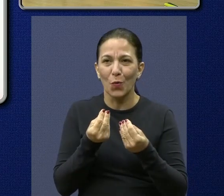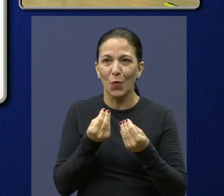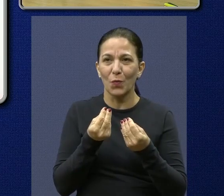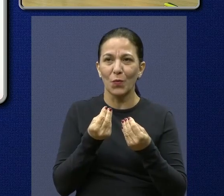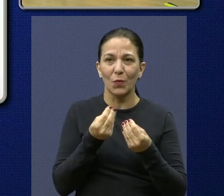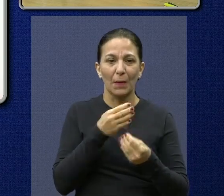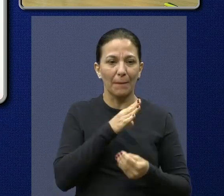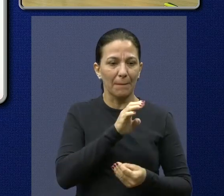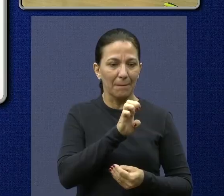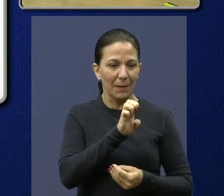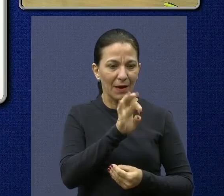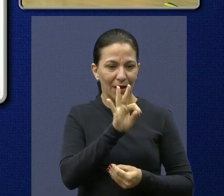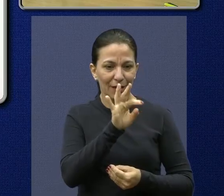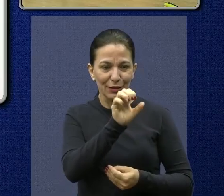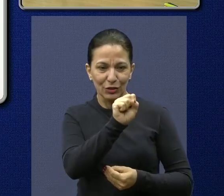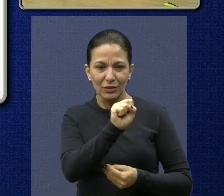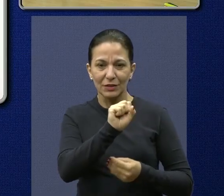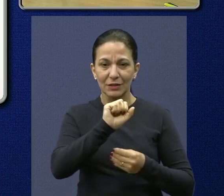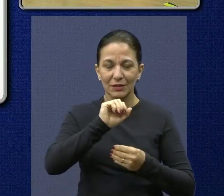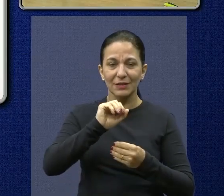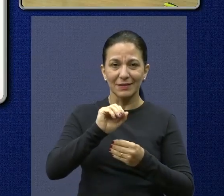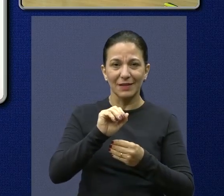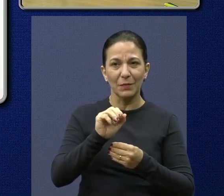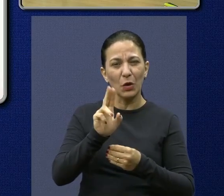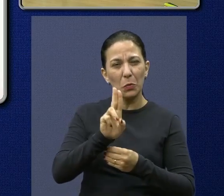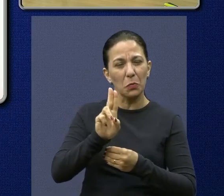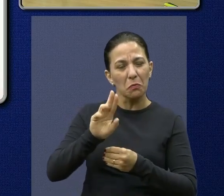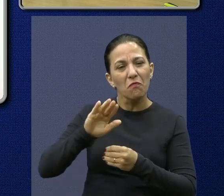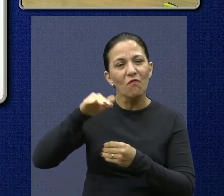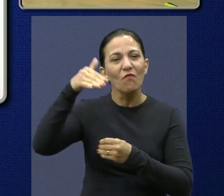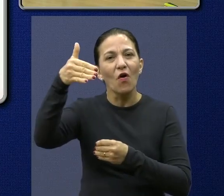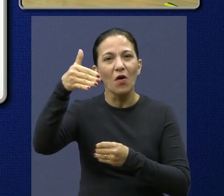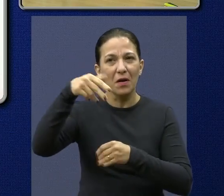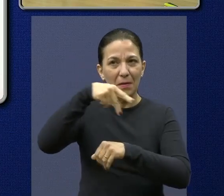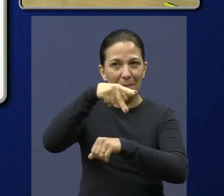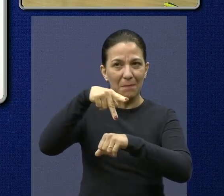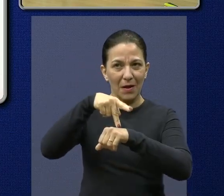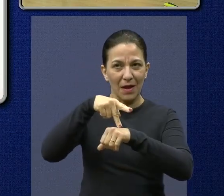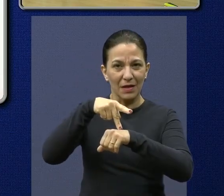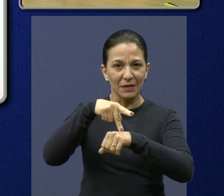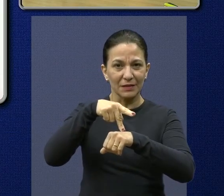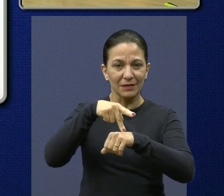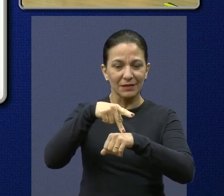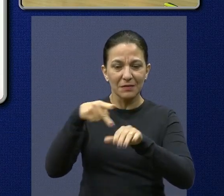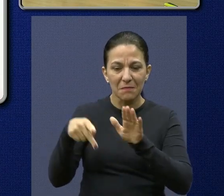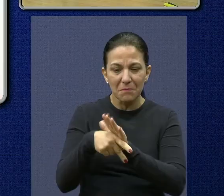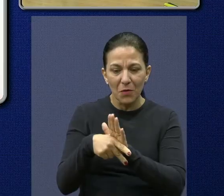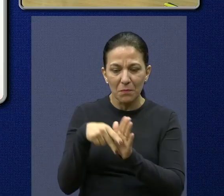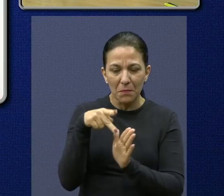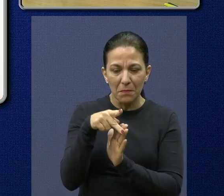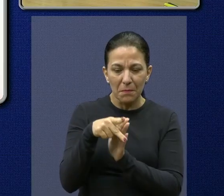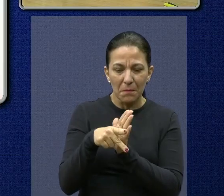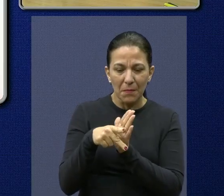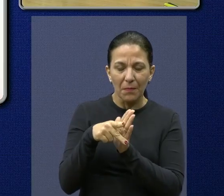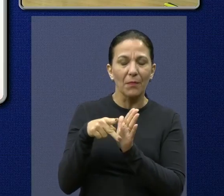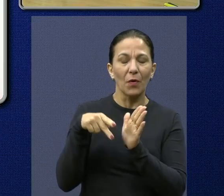donos da Bet e saindo do país, né? O que é repassado realmente para o SUS, né? Então,